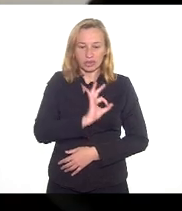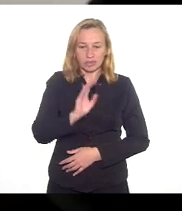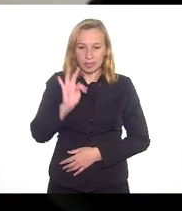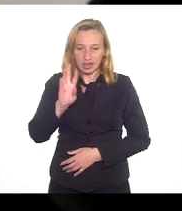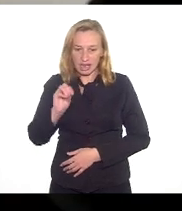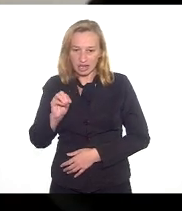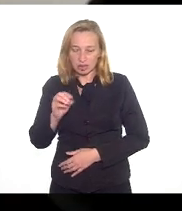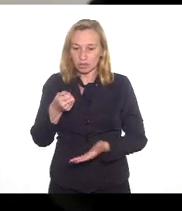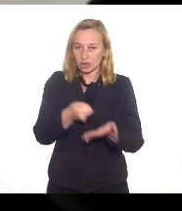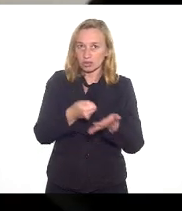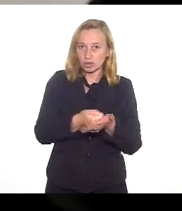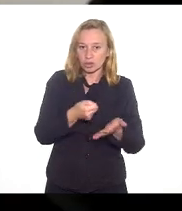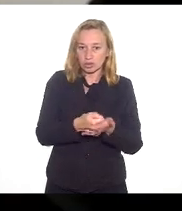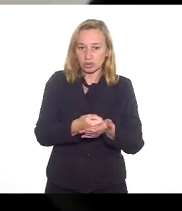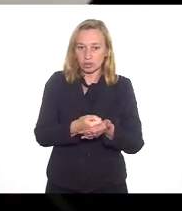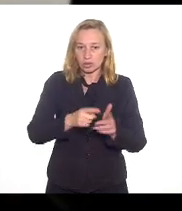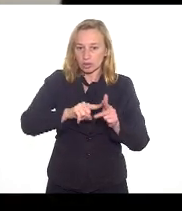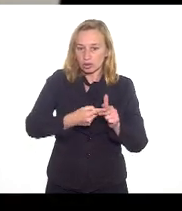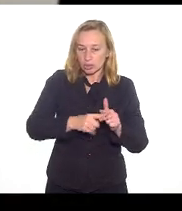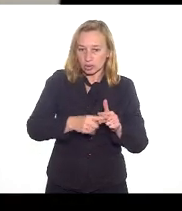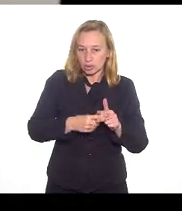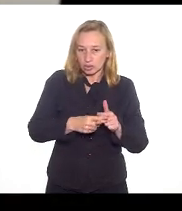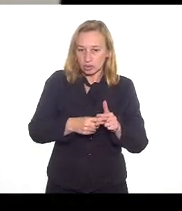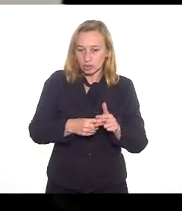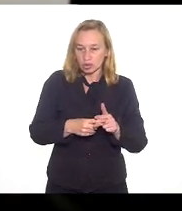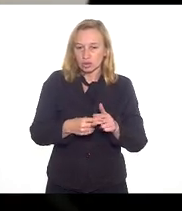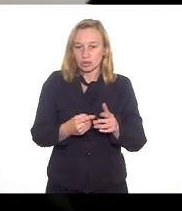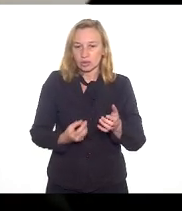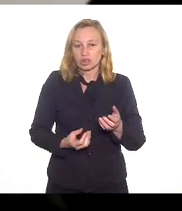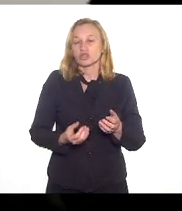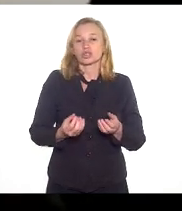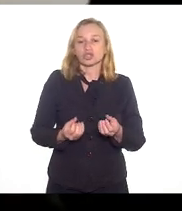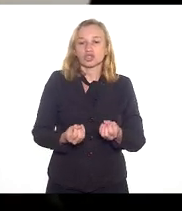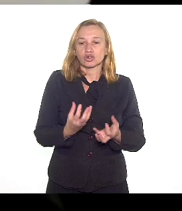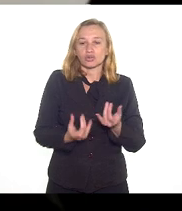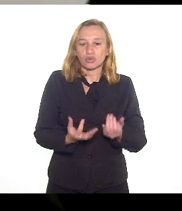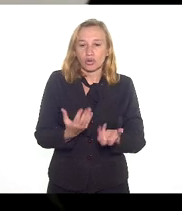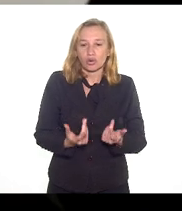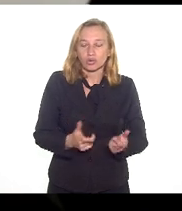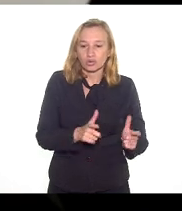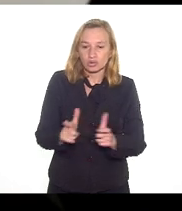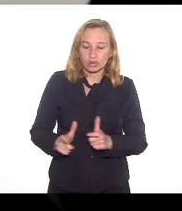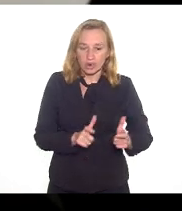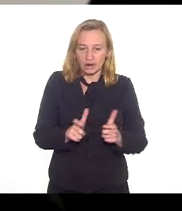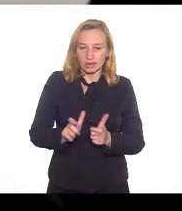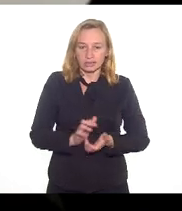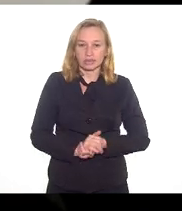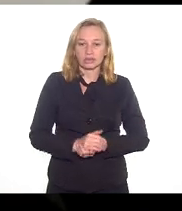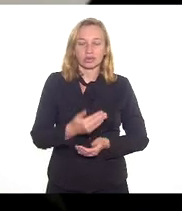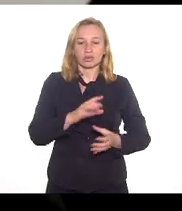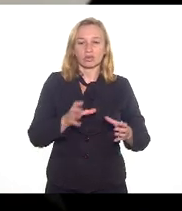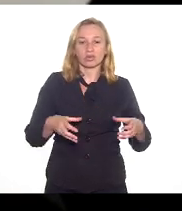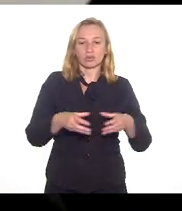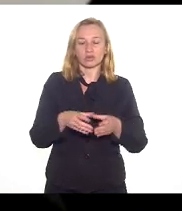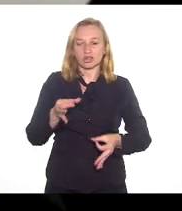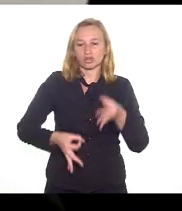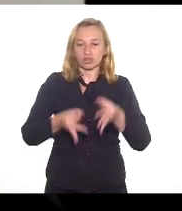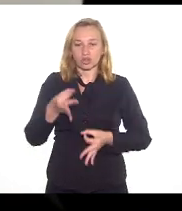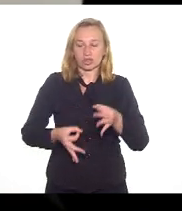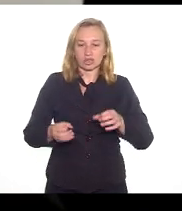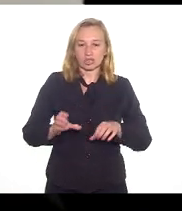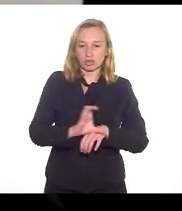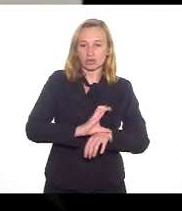dispõe sobre a obrigatoriedade da manutenção de brigadas de incêndio na forma que mencione da outras providências. Parecer da Comissão de Constituição e Justiça pela constitucionalidade